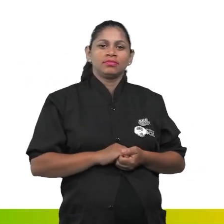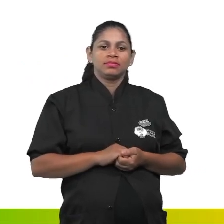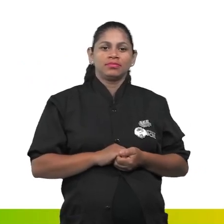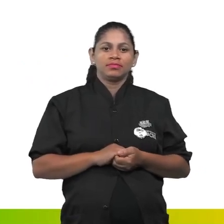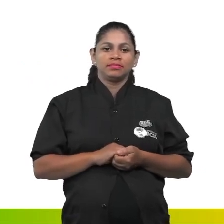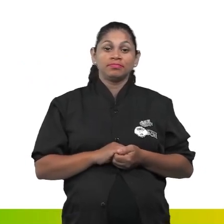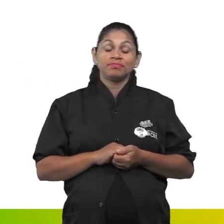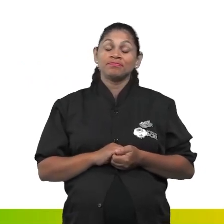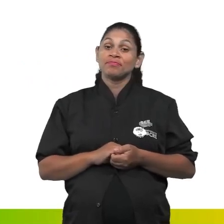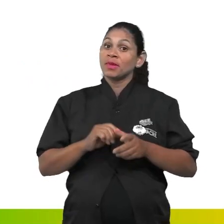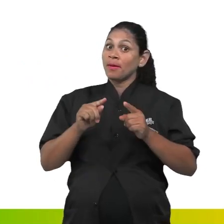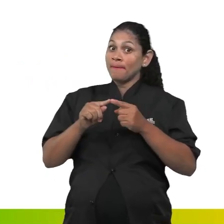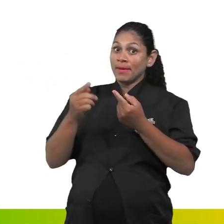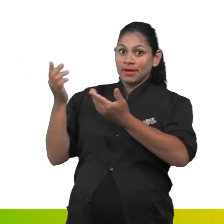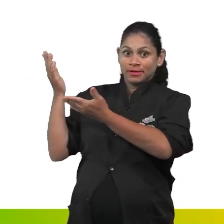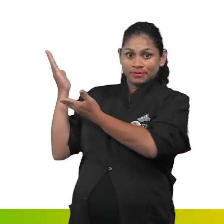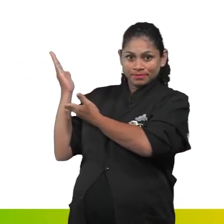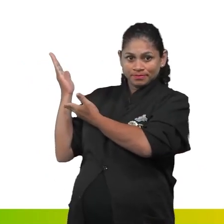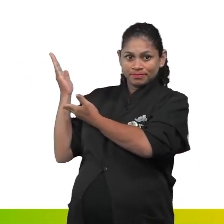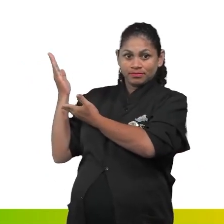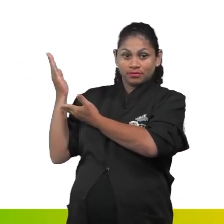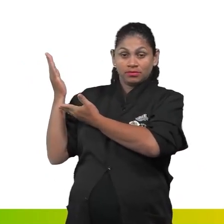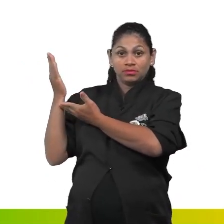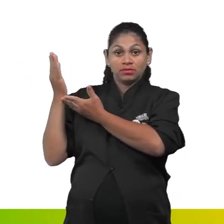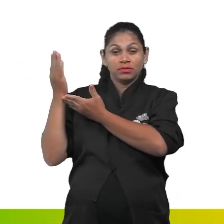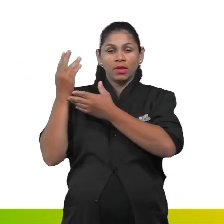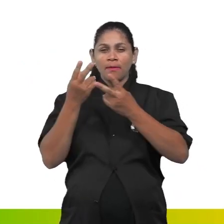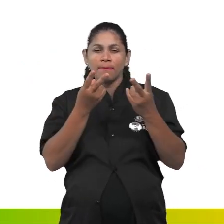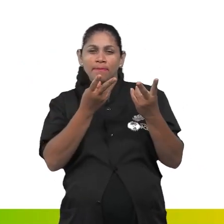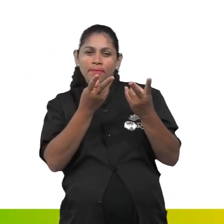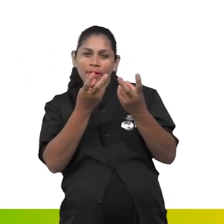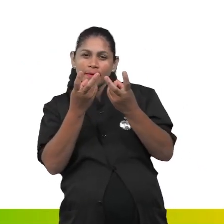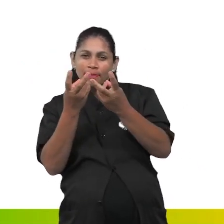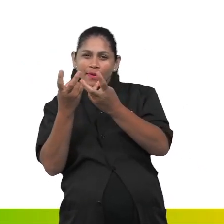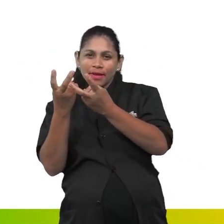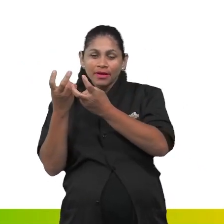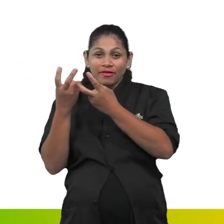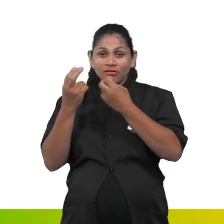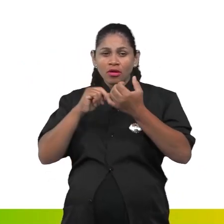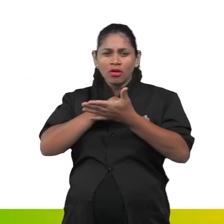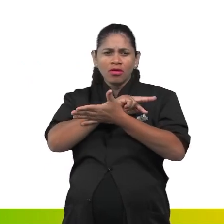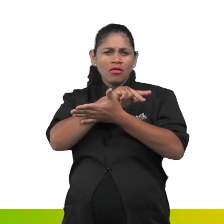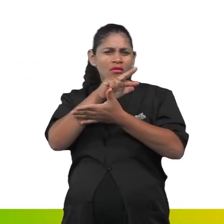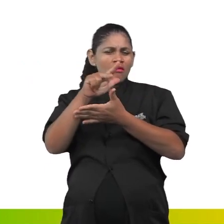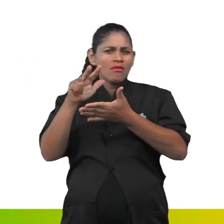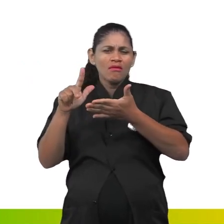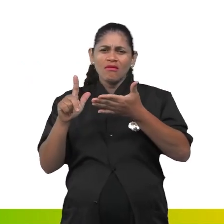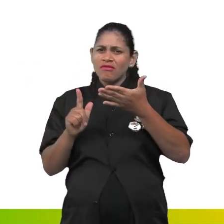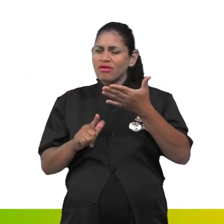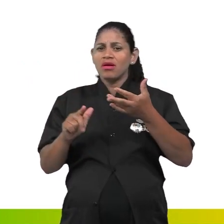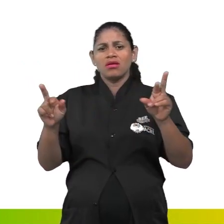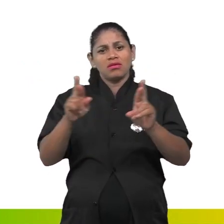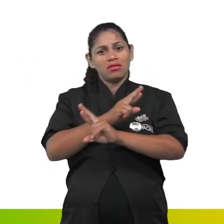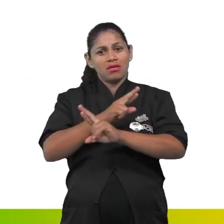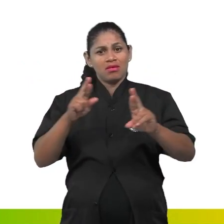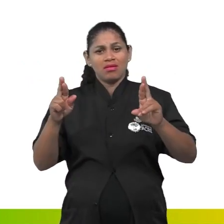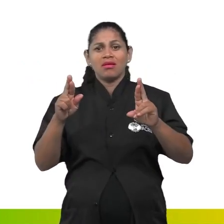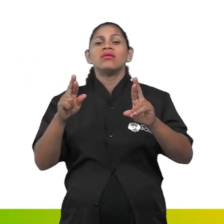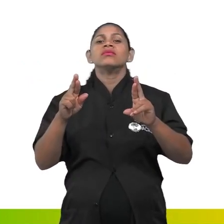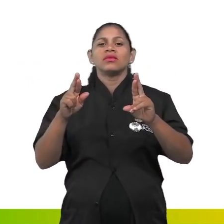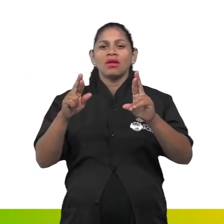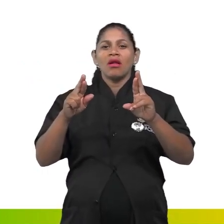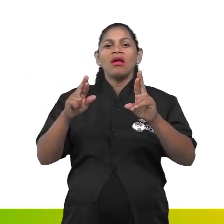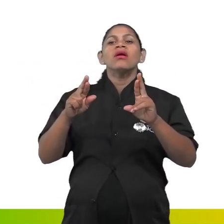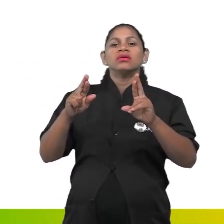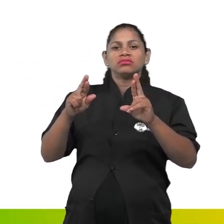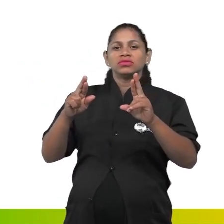Mas aqui a gente consegue observar as diversas linguagens artísticas se comunicando com a natureza,